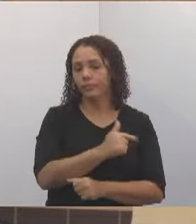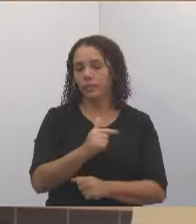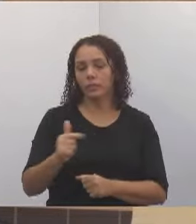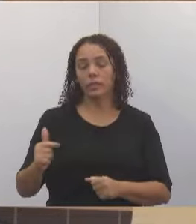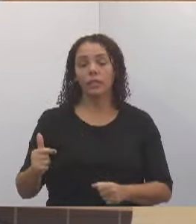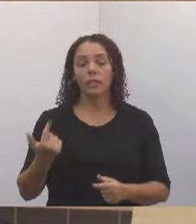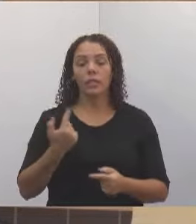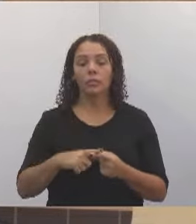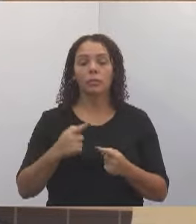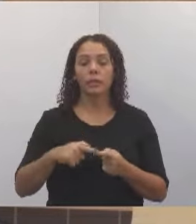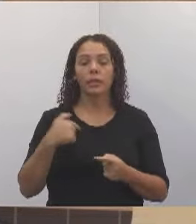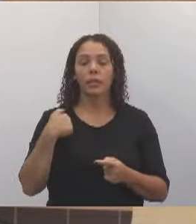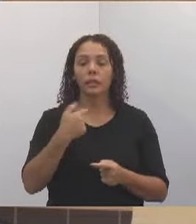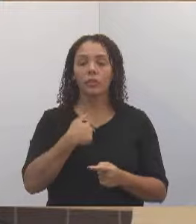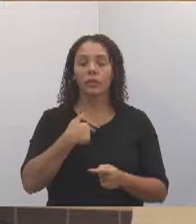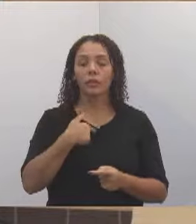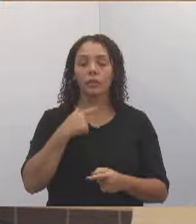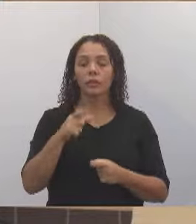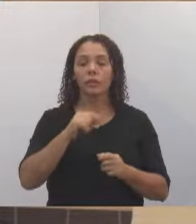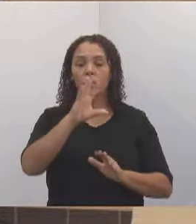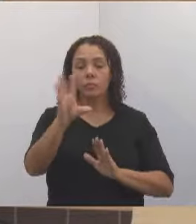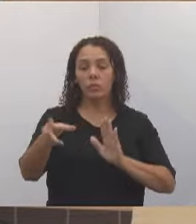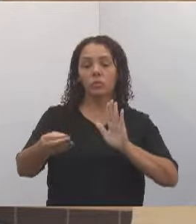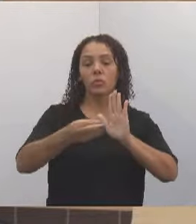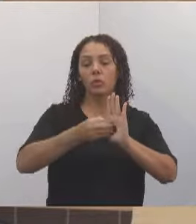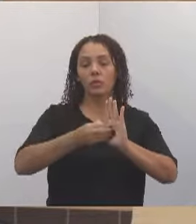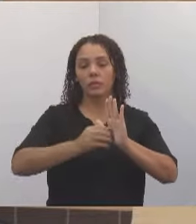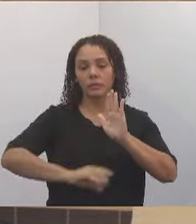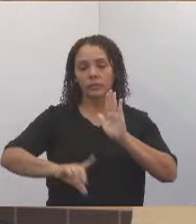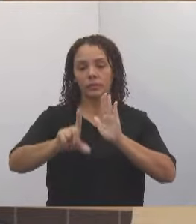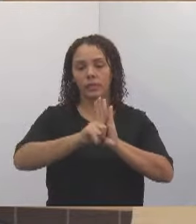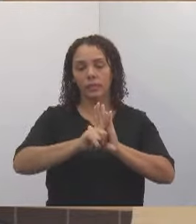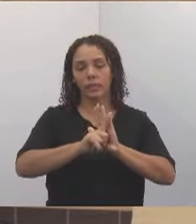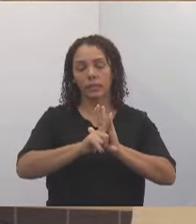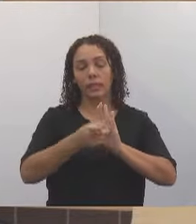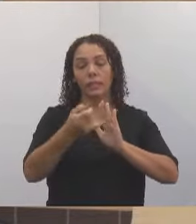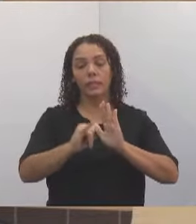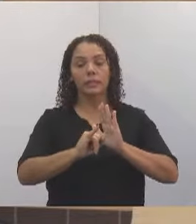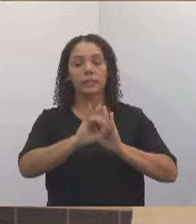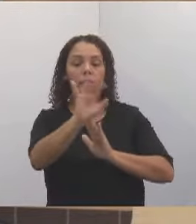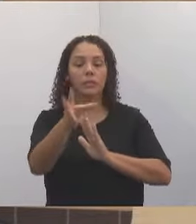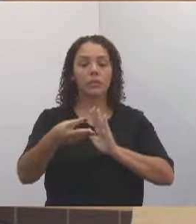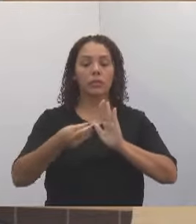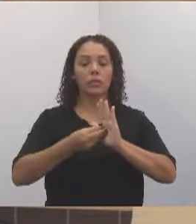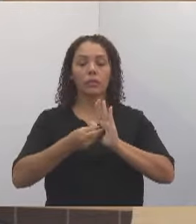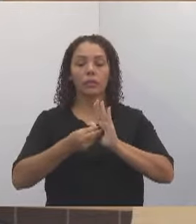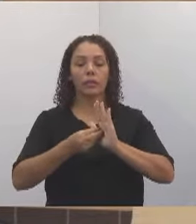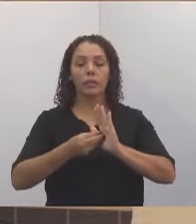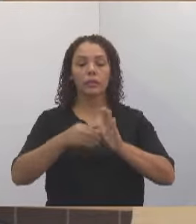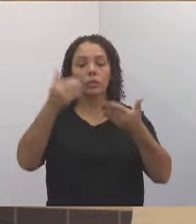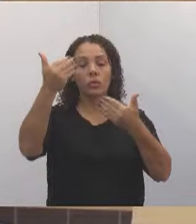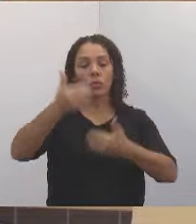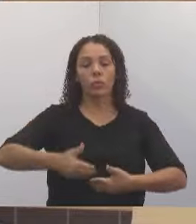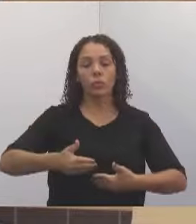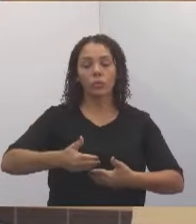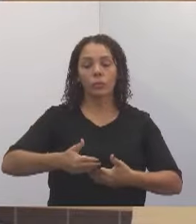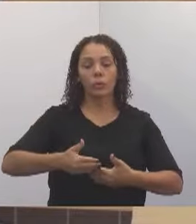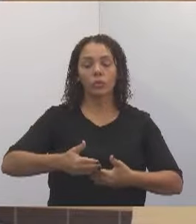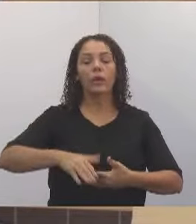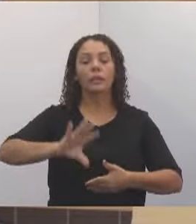gente está fazendo aqui é colocar na legislação. E uma vez colocada, comprovada essa